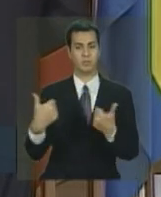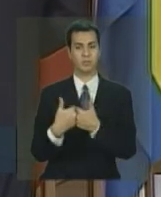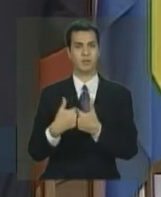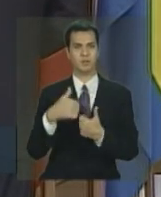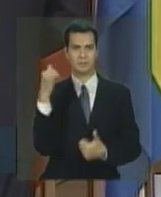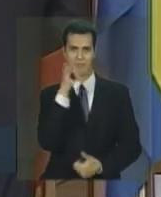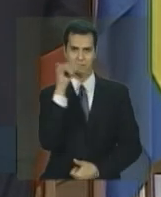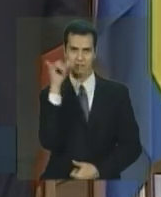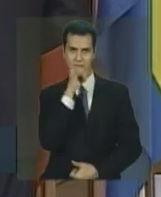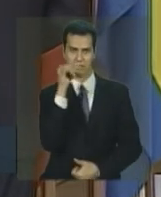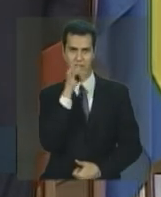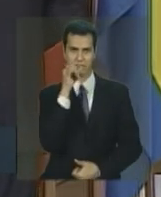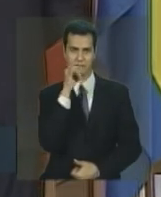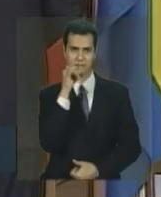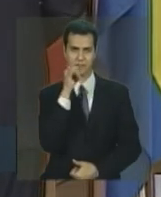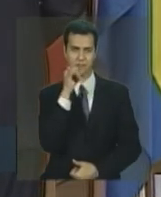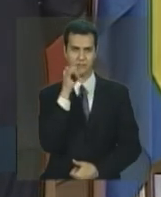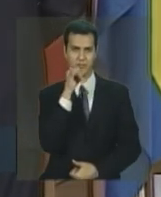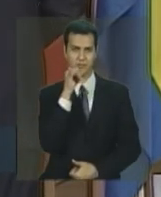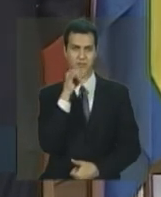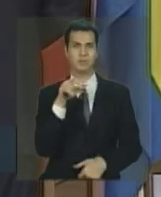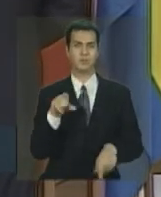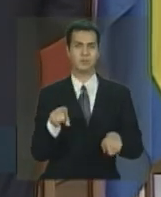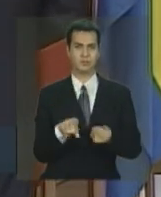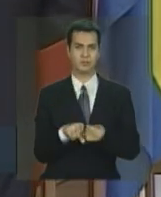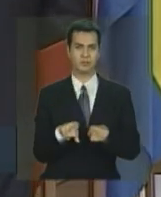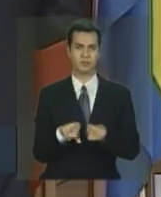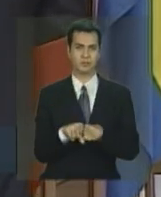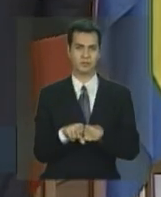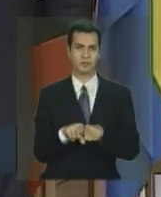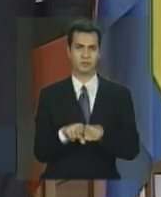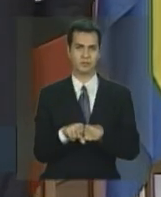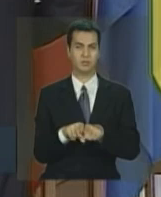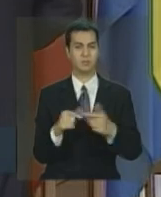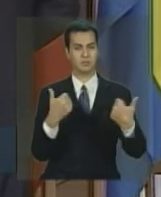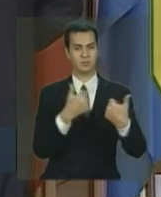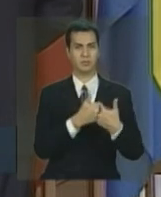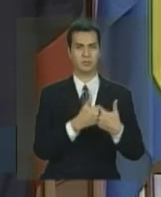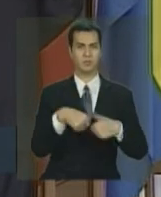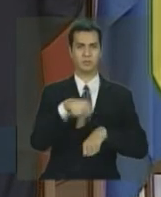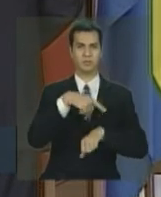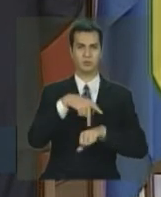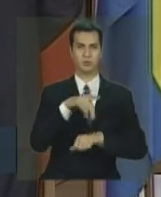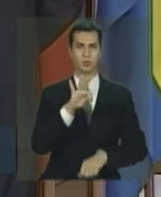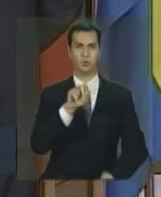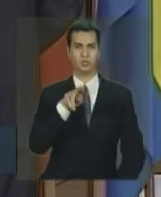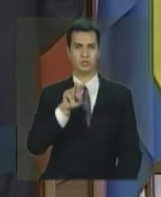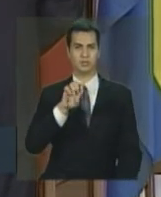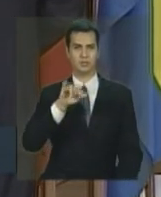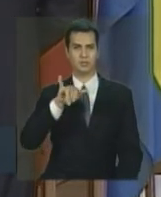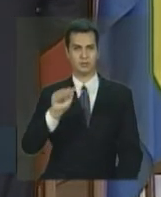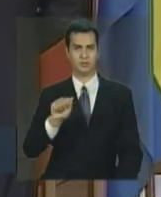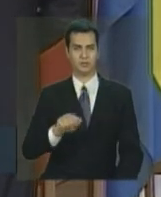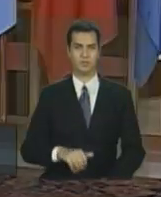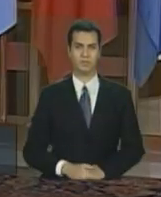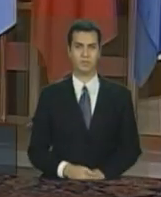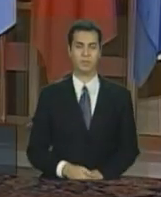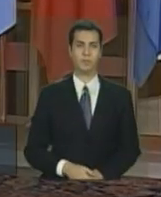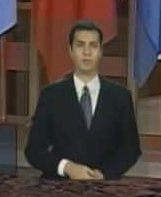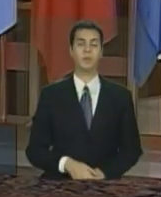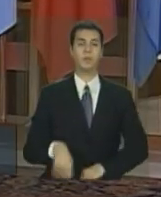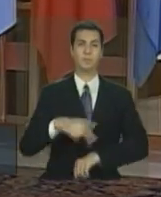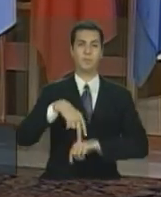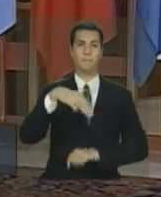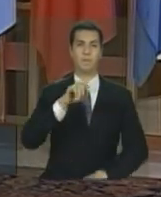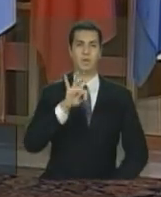e 288 quilômetros a nordeste da Tunísia. Malta ganhou independência do